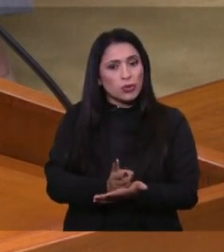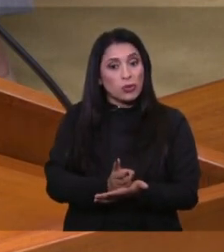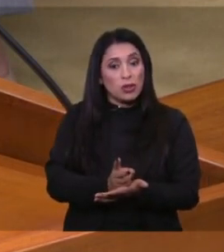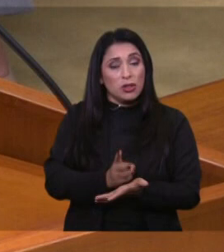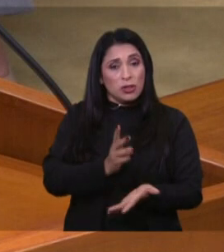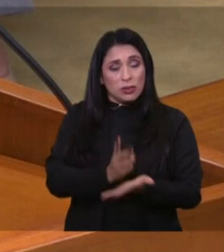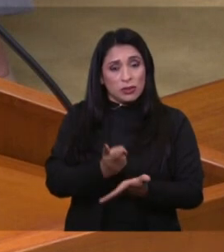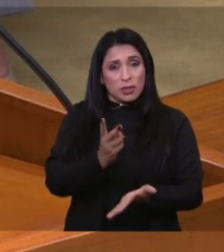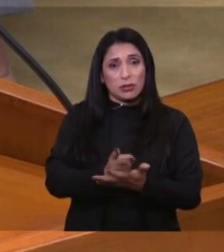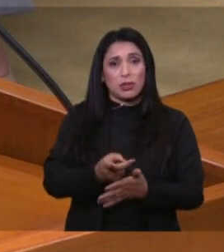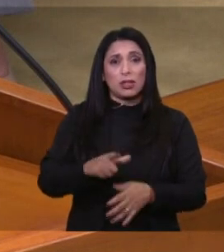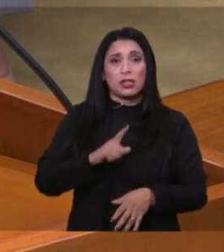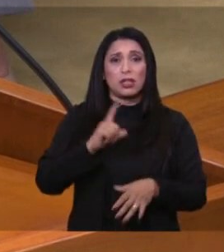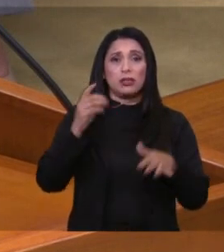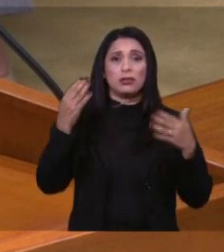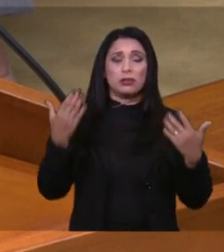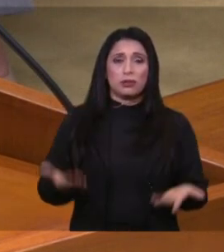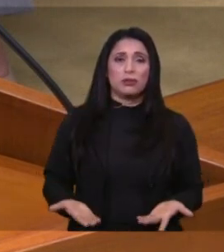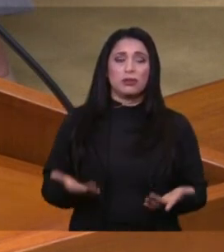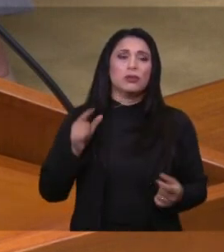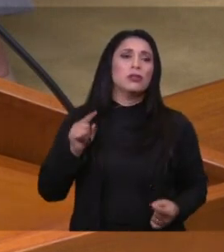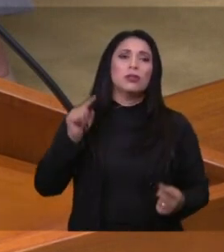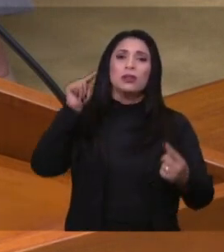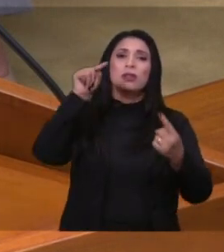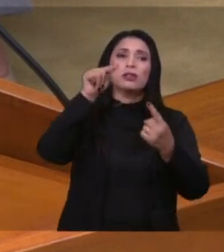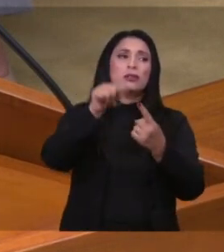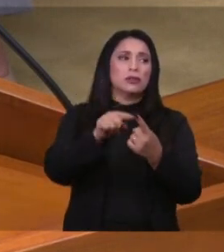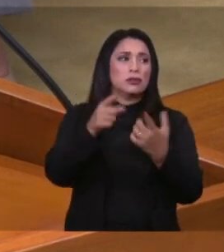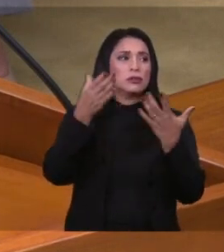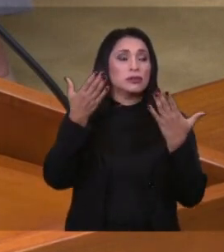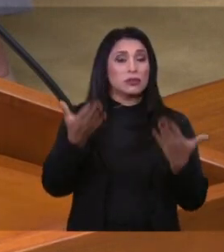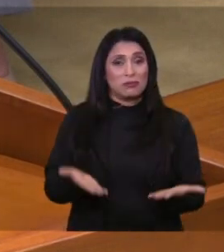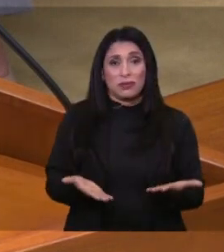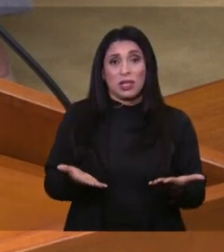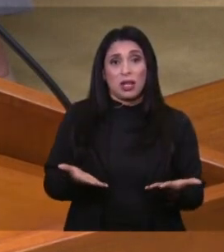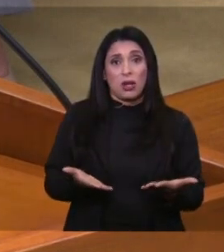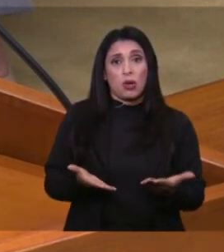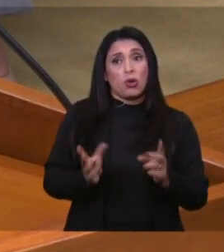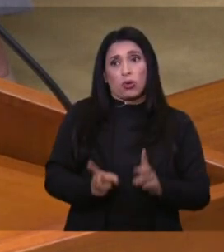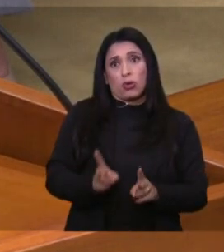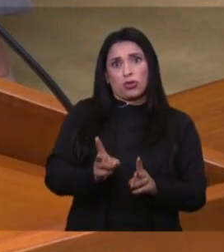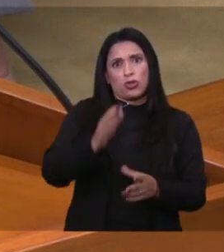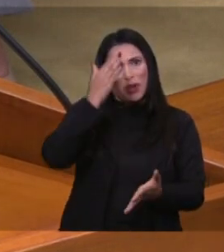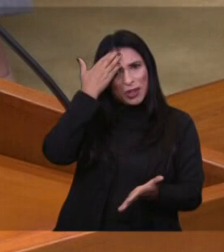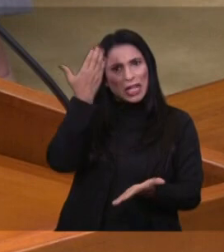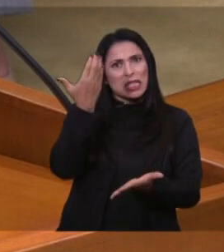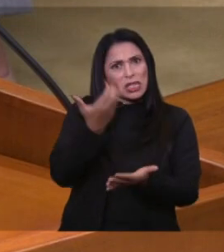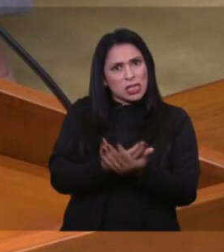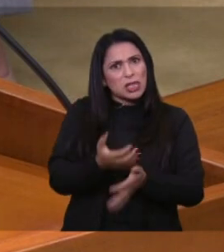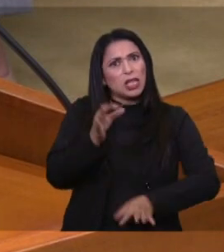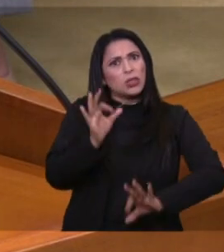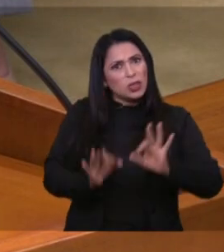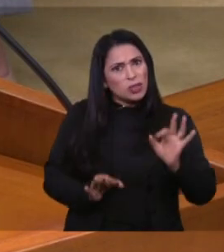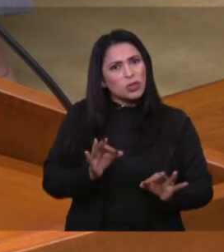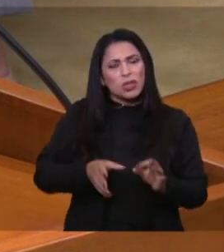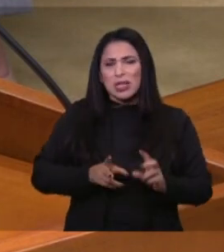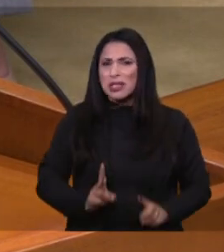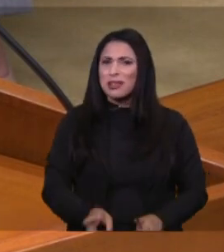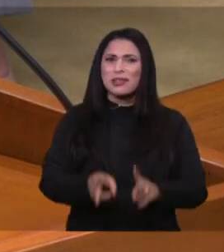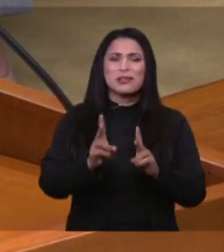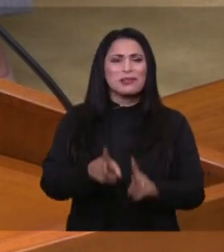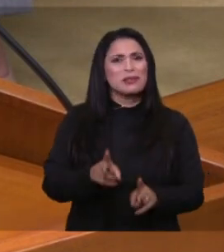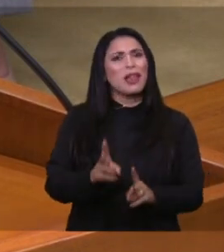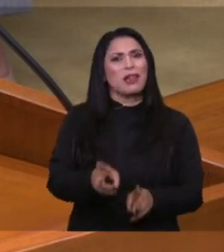não perderam o ideal. Eles seguem acreditando na justiça